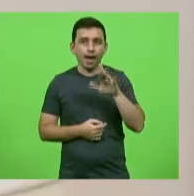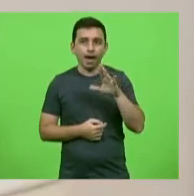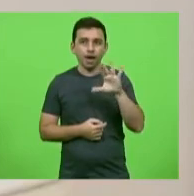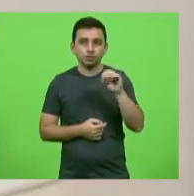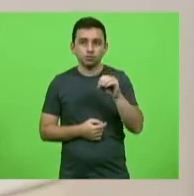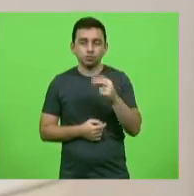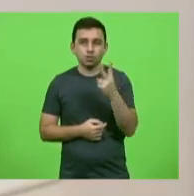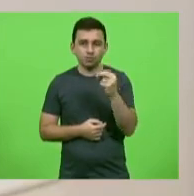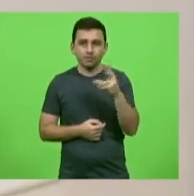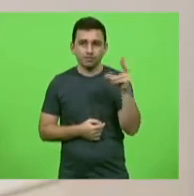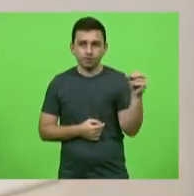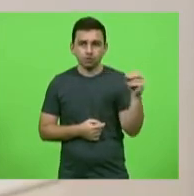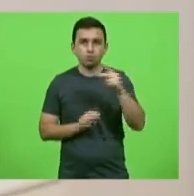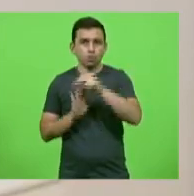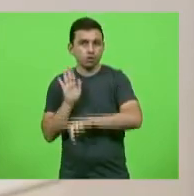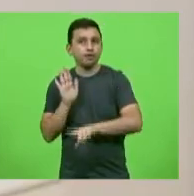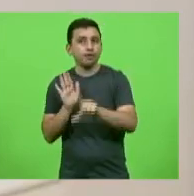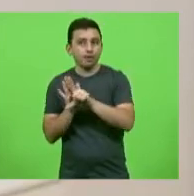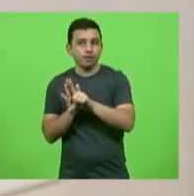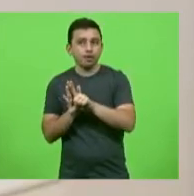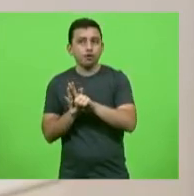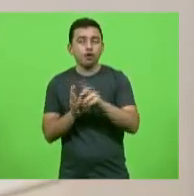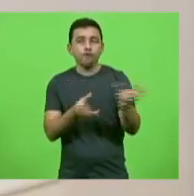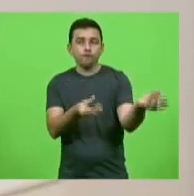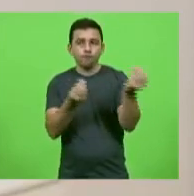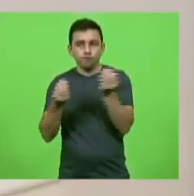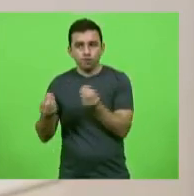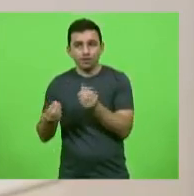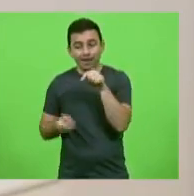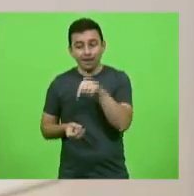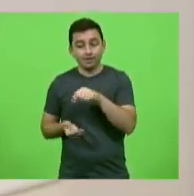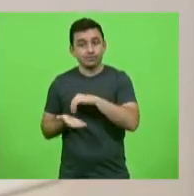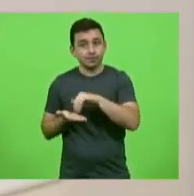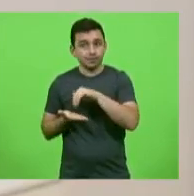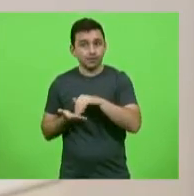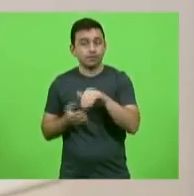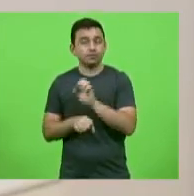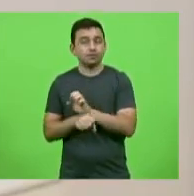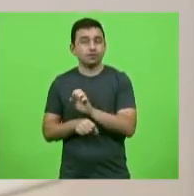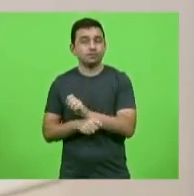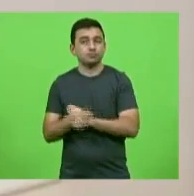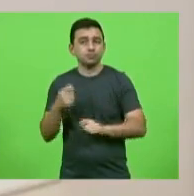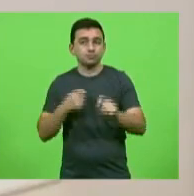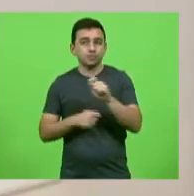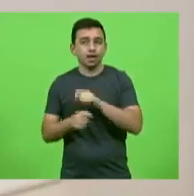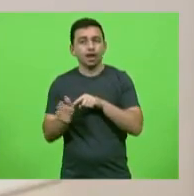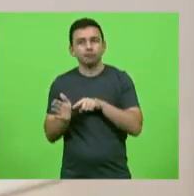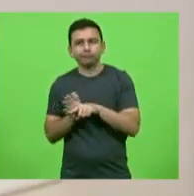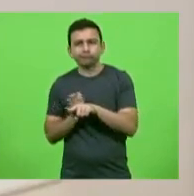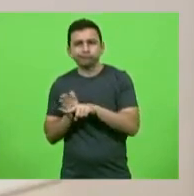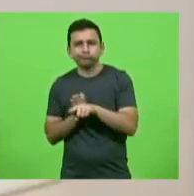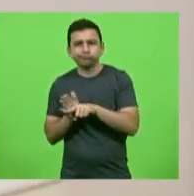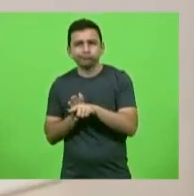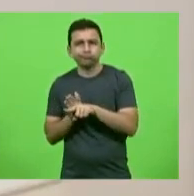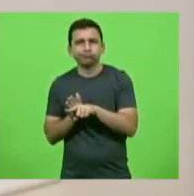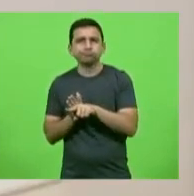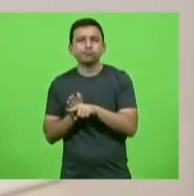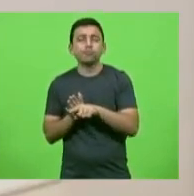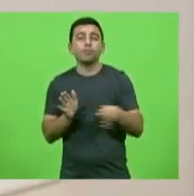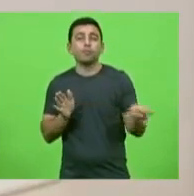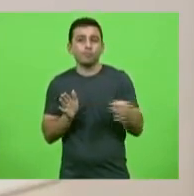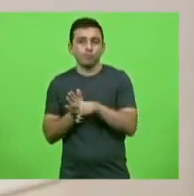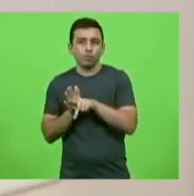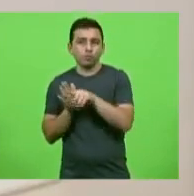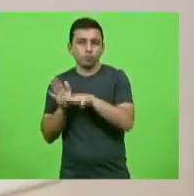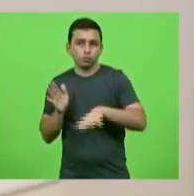30 de março de 2020, o projeto de lei foi devolvido à Secretaria de Estado da Administração para análise e manifestação acerca da